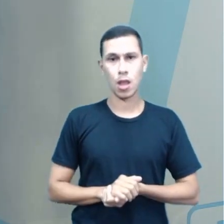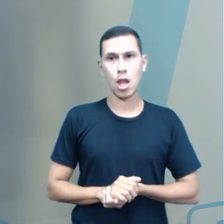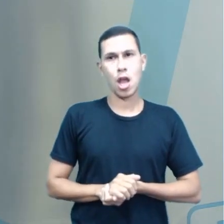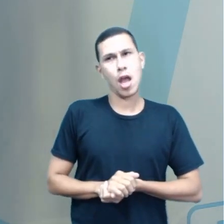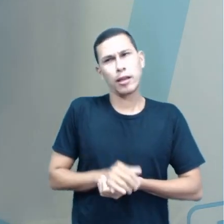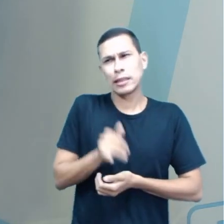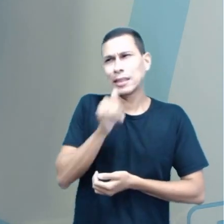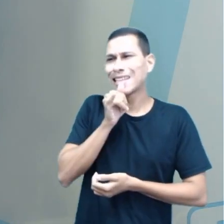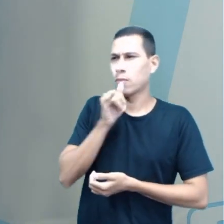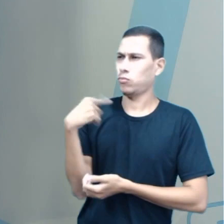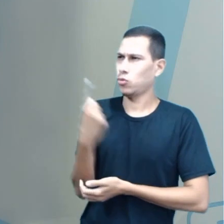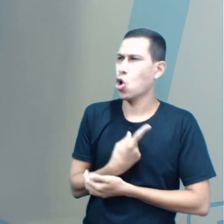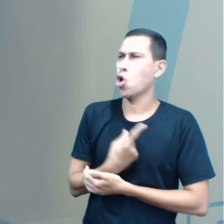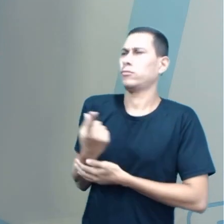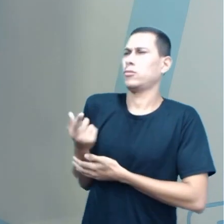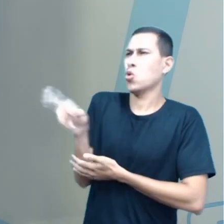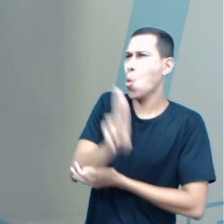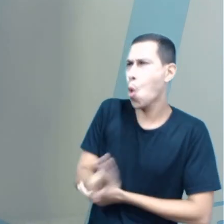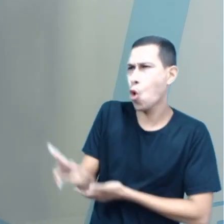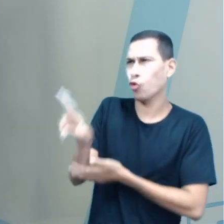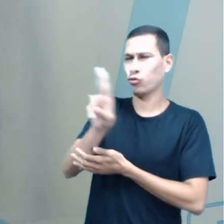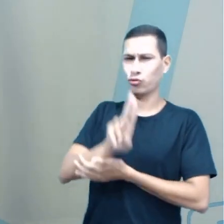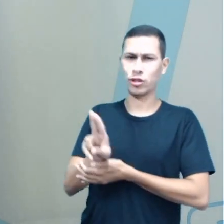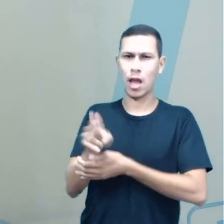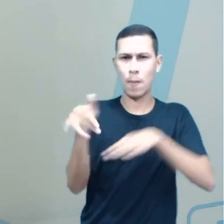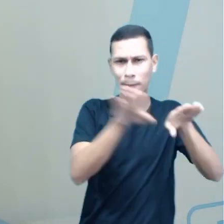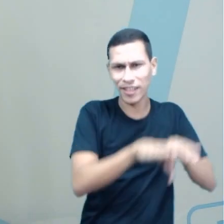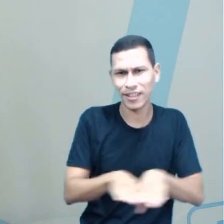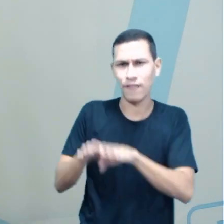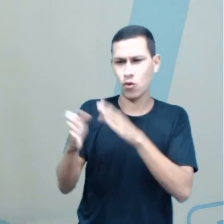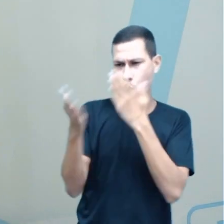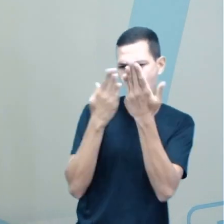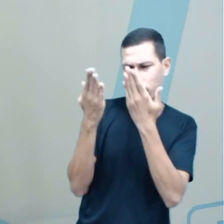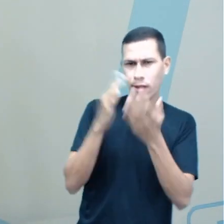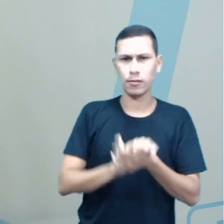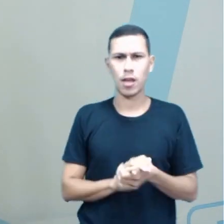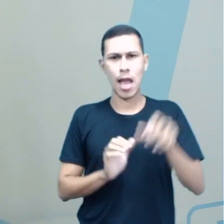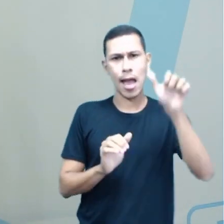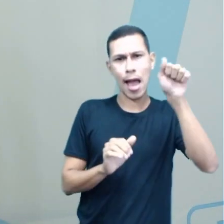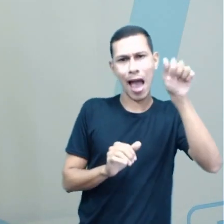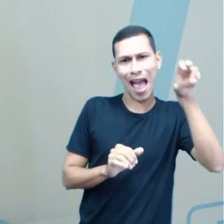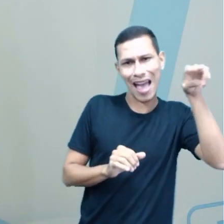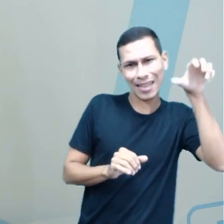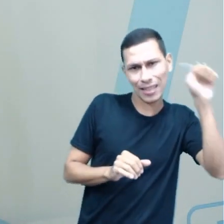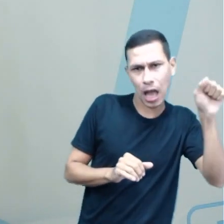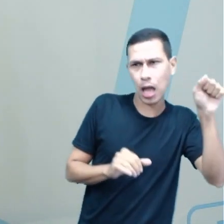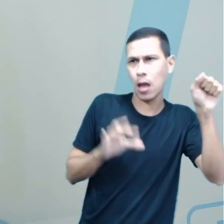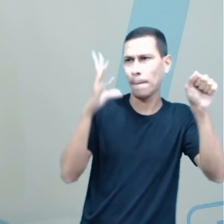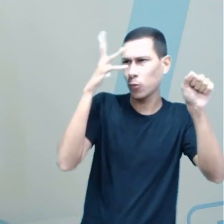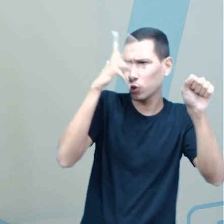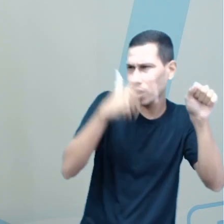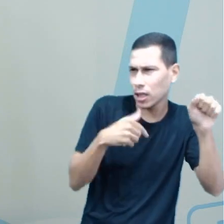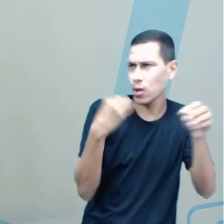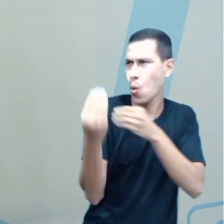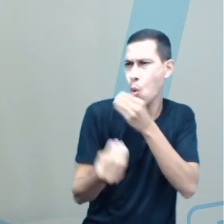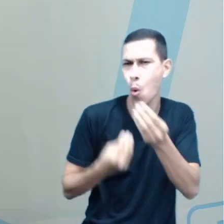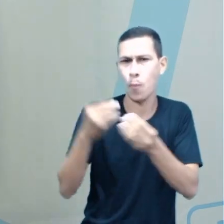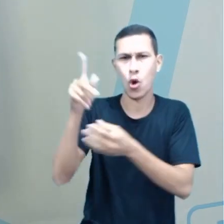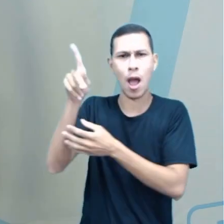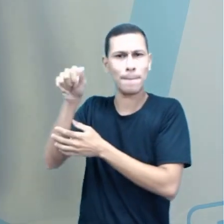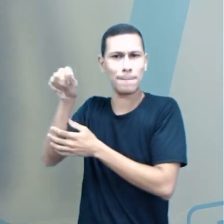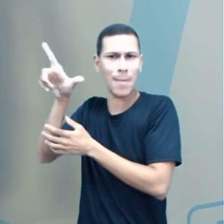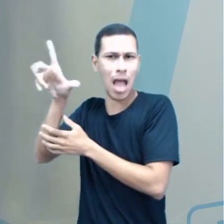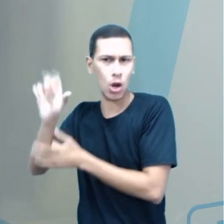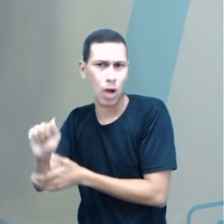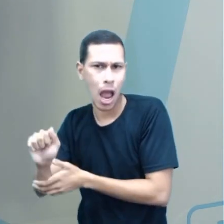esse espaço para fazer o comparativo de igualdade, né? Ana é tão bonita quanto Paula. Temos o adjetivo beautiful aqui.